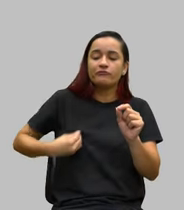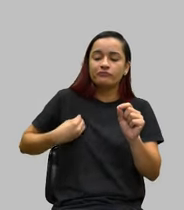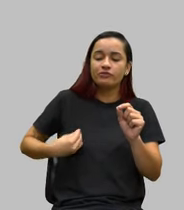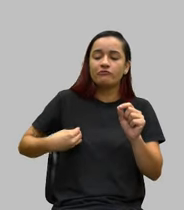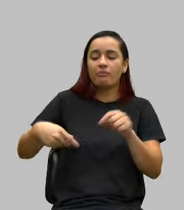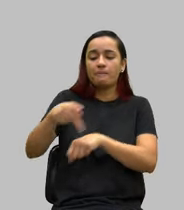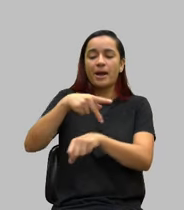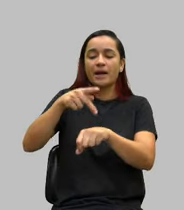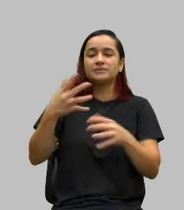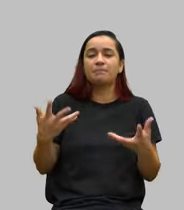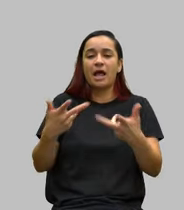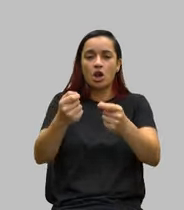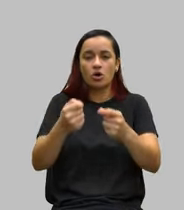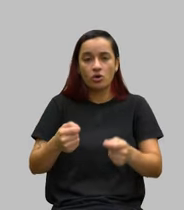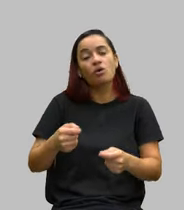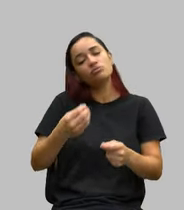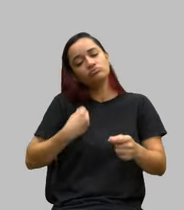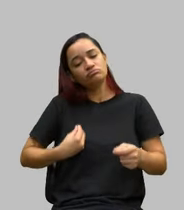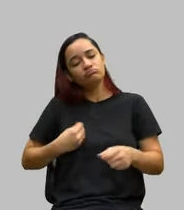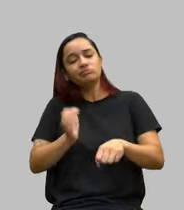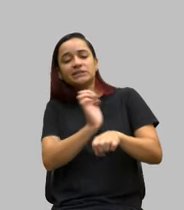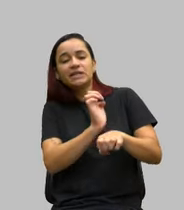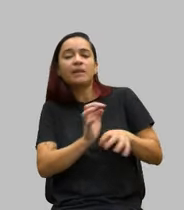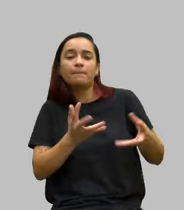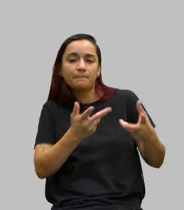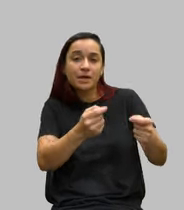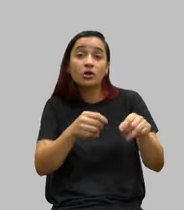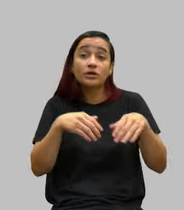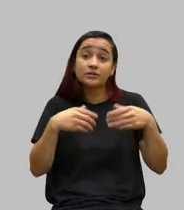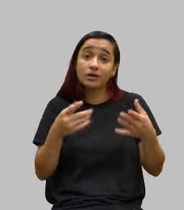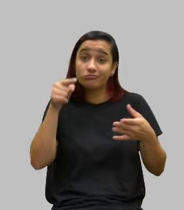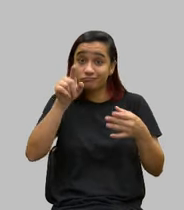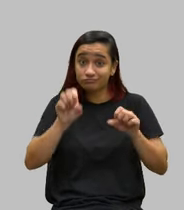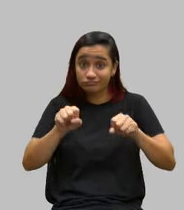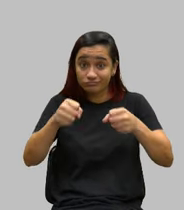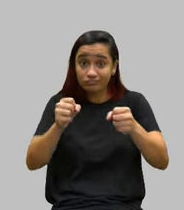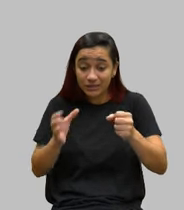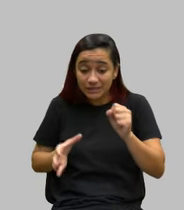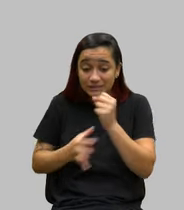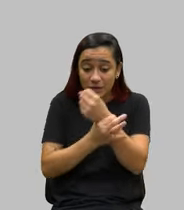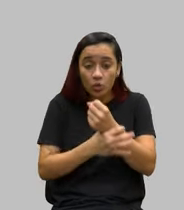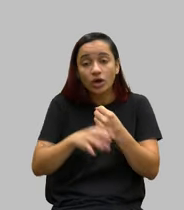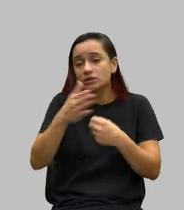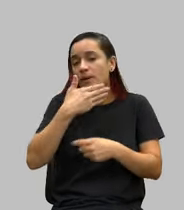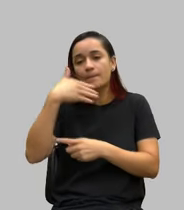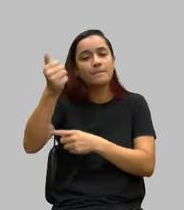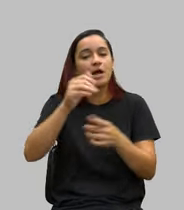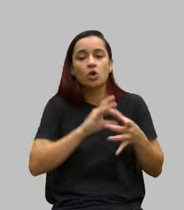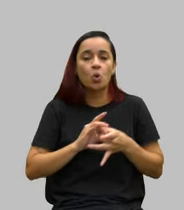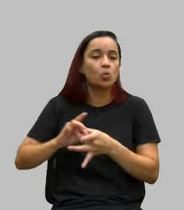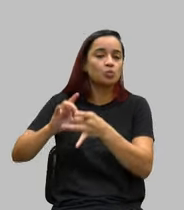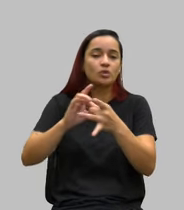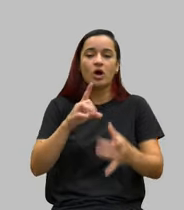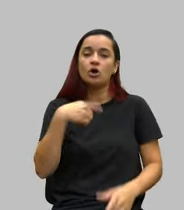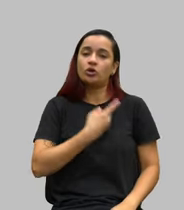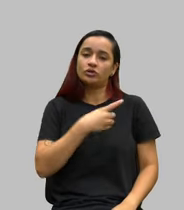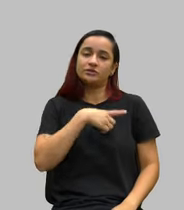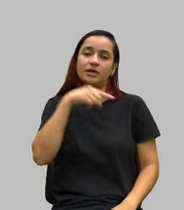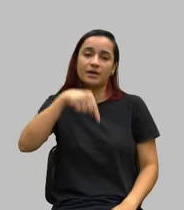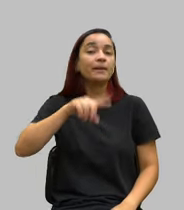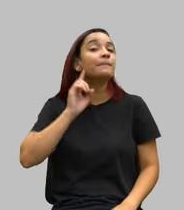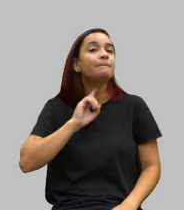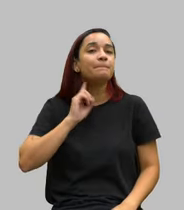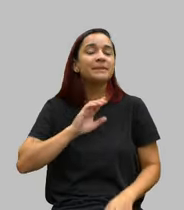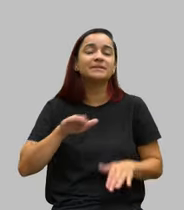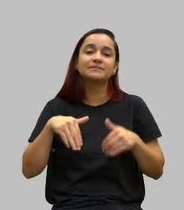melhor então a integração é Basicamente aquilo que a gente tem de melhor aqui no estado de Minas Gerais e a capital mineira ela